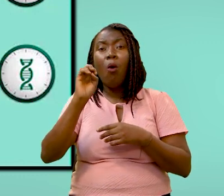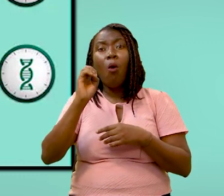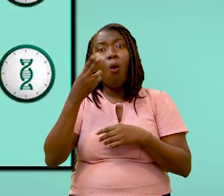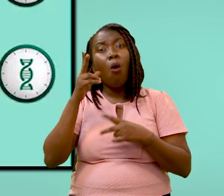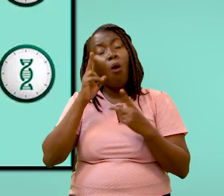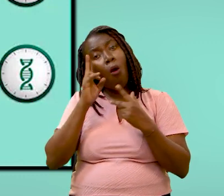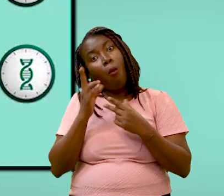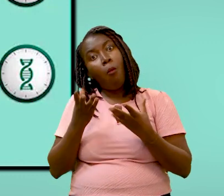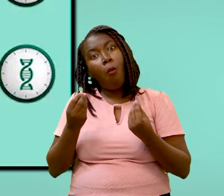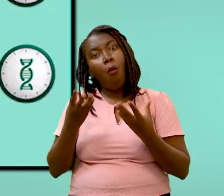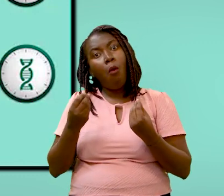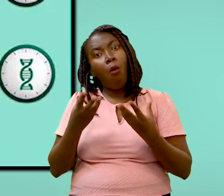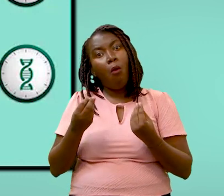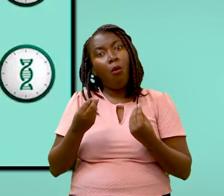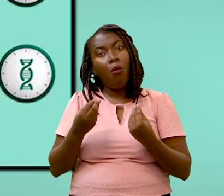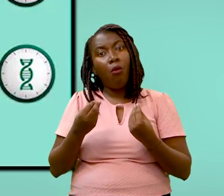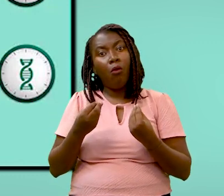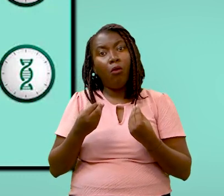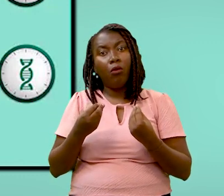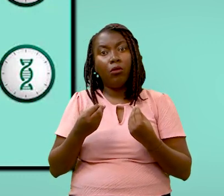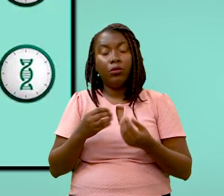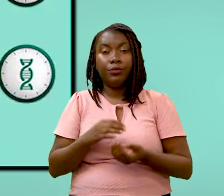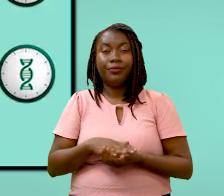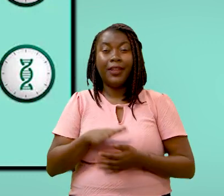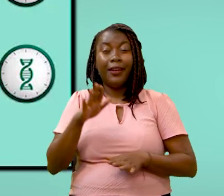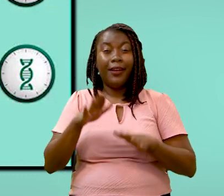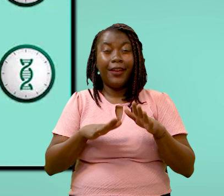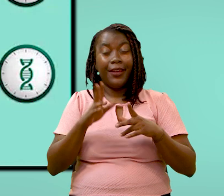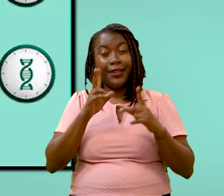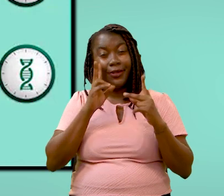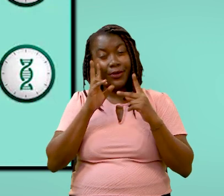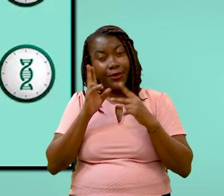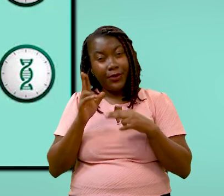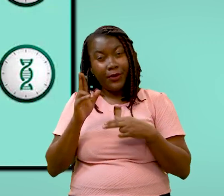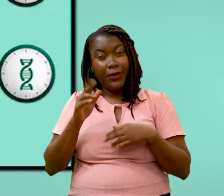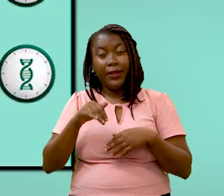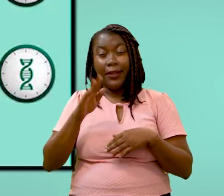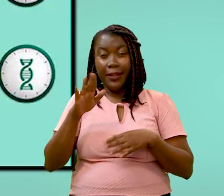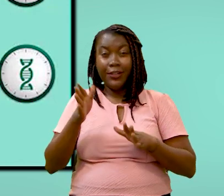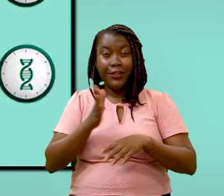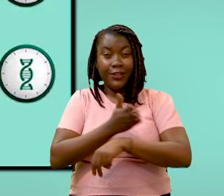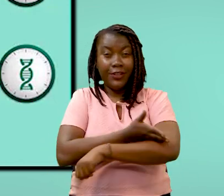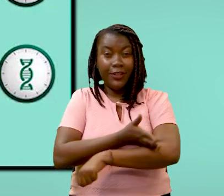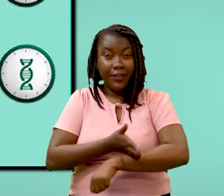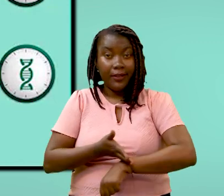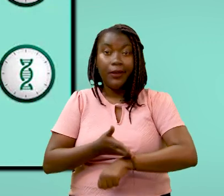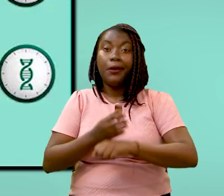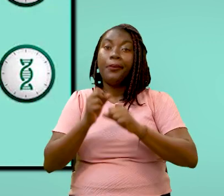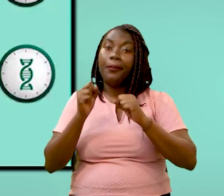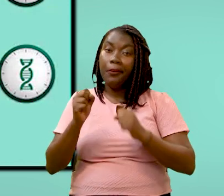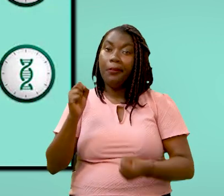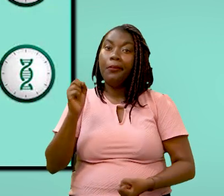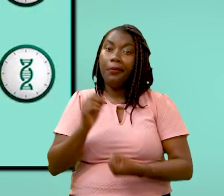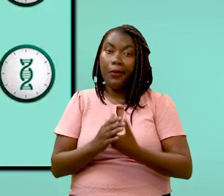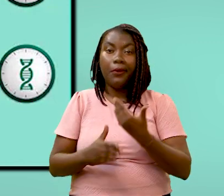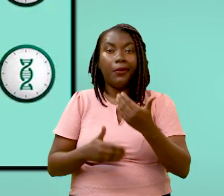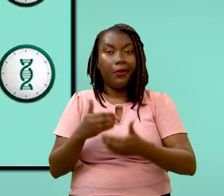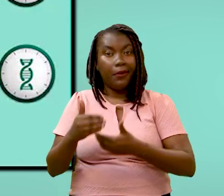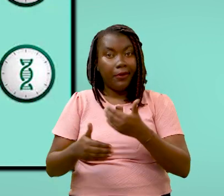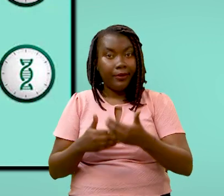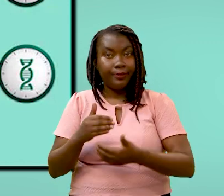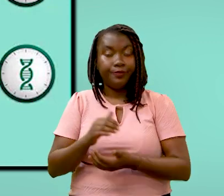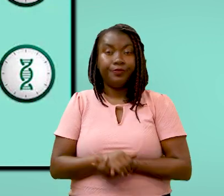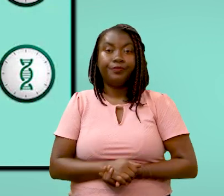que dorme muito. Às vezes, mudar o ritmo de sono, para quem já tem alguma tendência, pode ser um fator